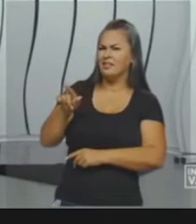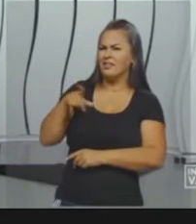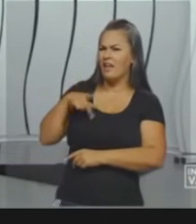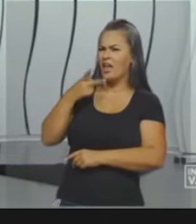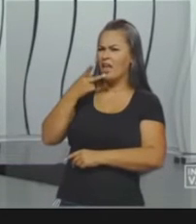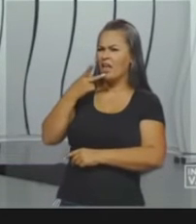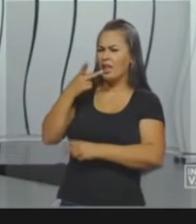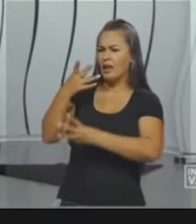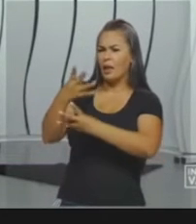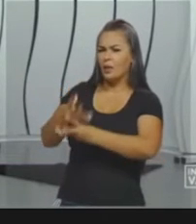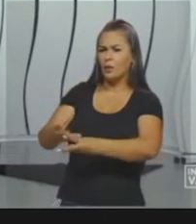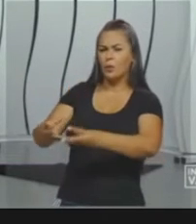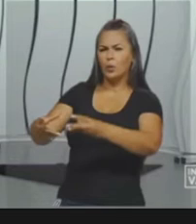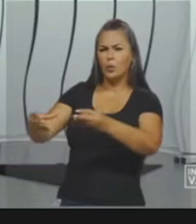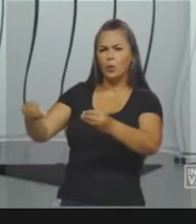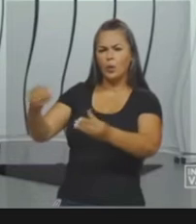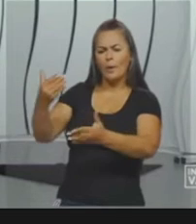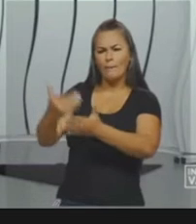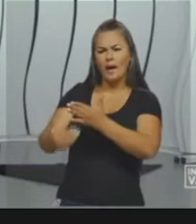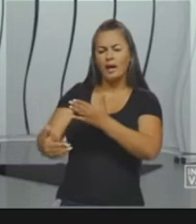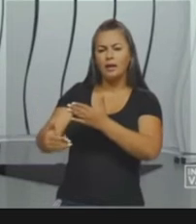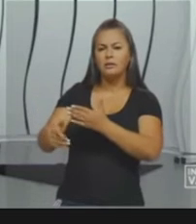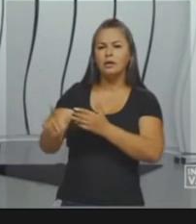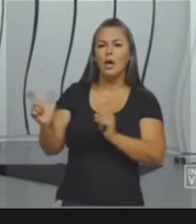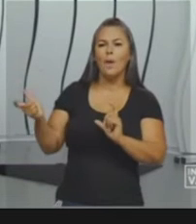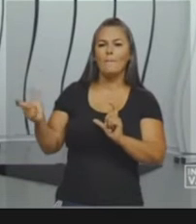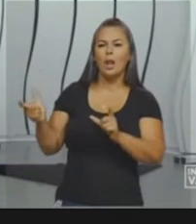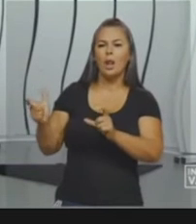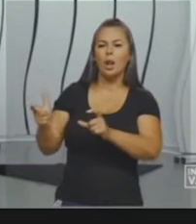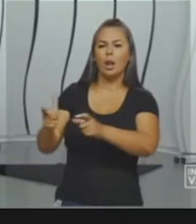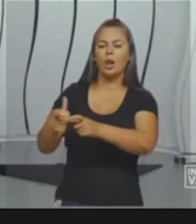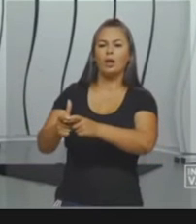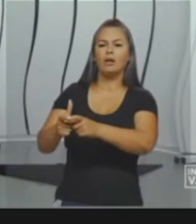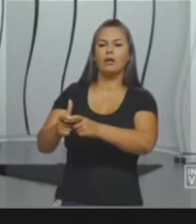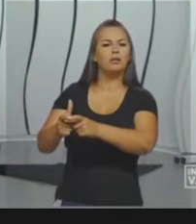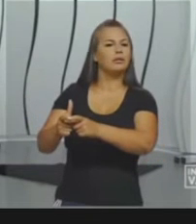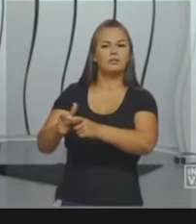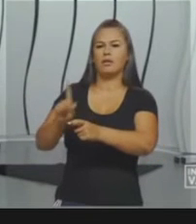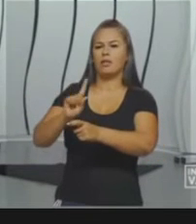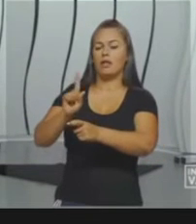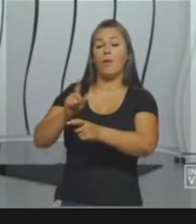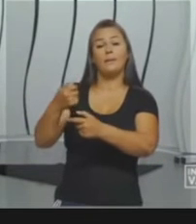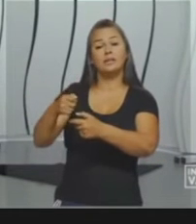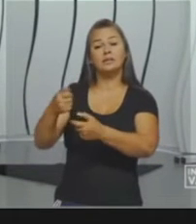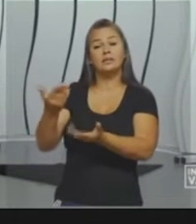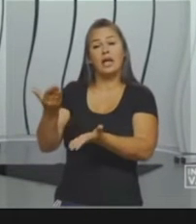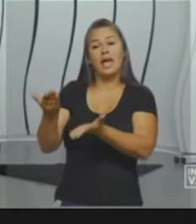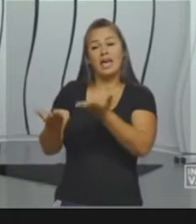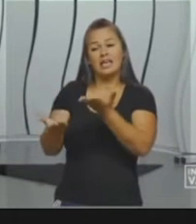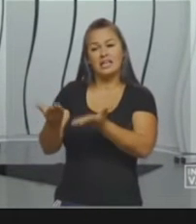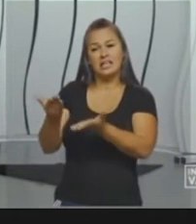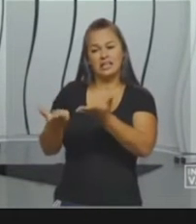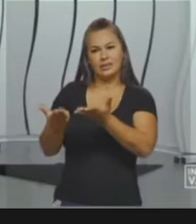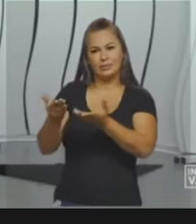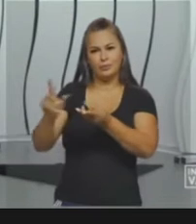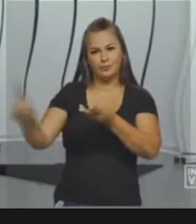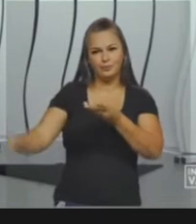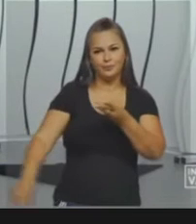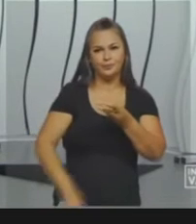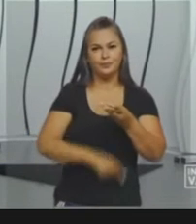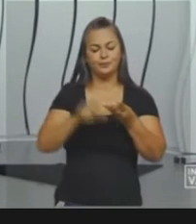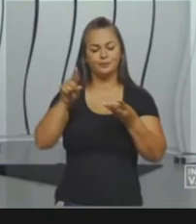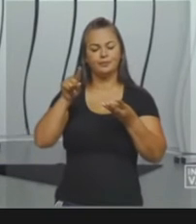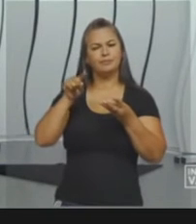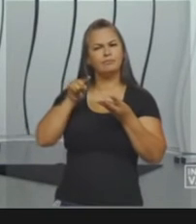Nós precisamos ter um controle da quantidade desses animais. Equilibram a fotossíntese. Professor, essa eu nunca tinha ouvido